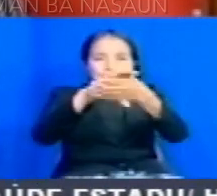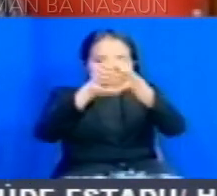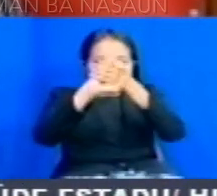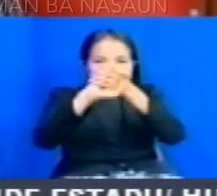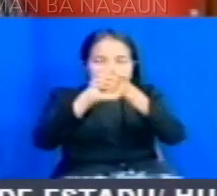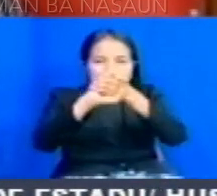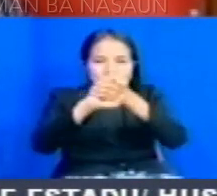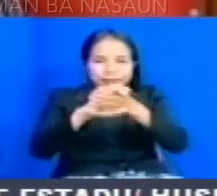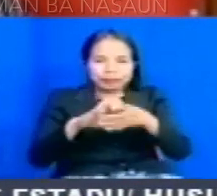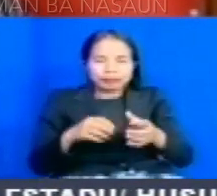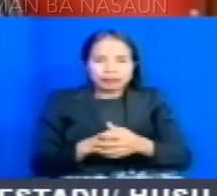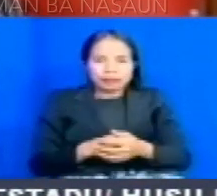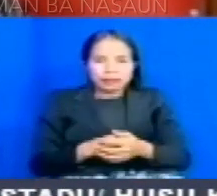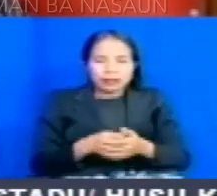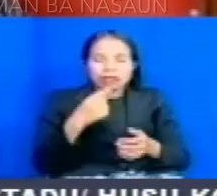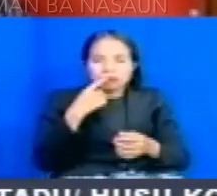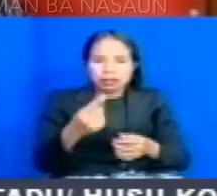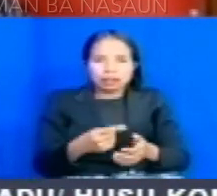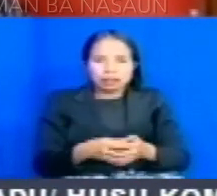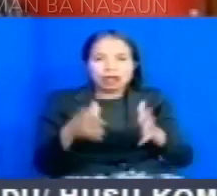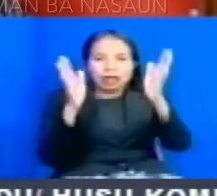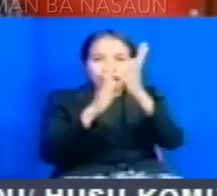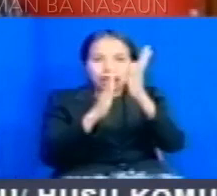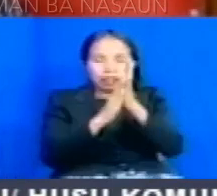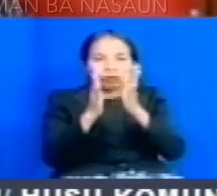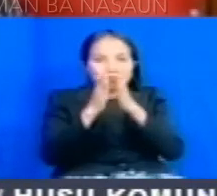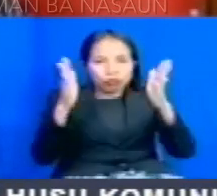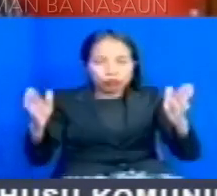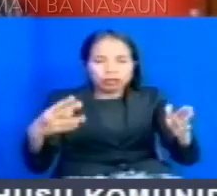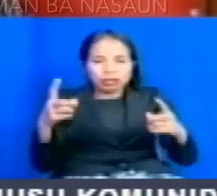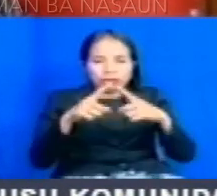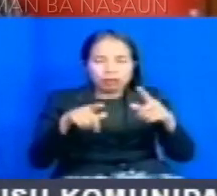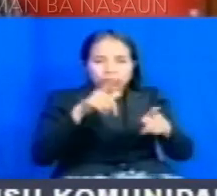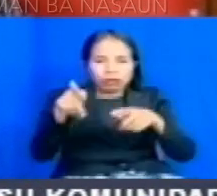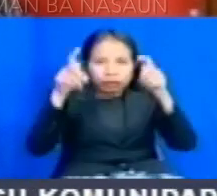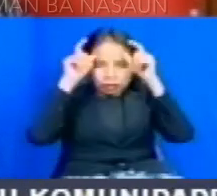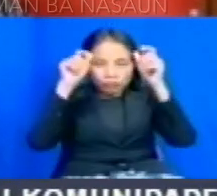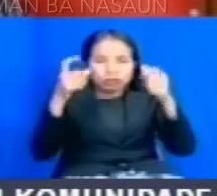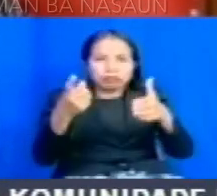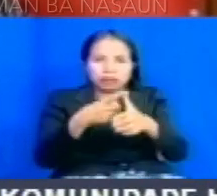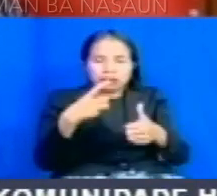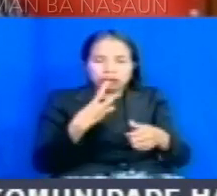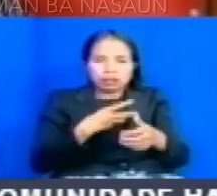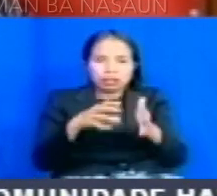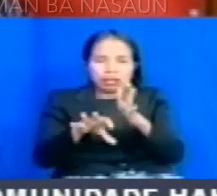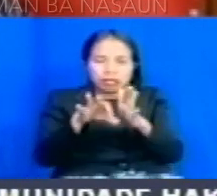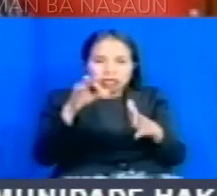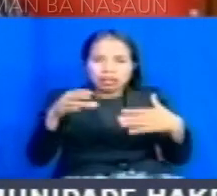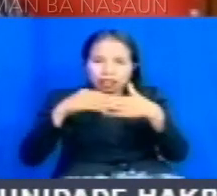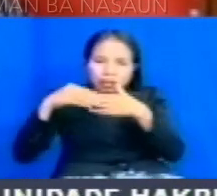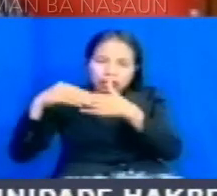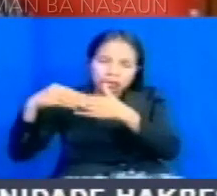parabéns. Cada que bele de Hans Haí, boa tira para o povo Timor-Leste, pela primeira vez, e também retam, e tenha liderança